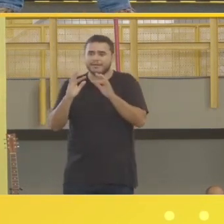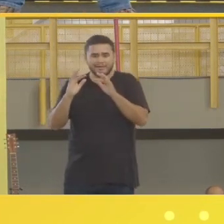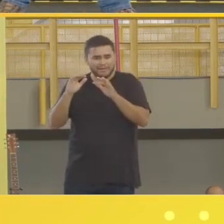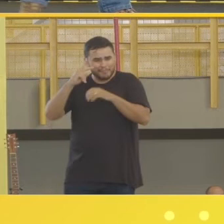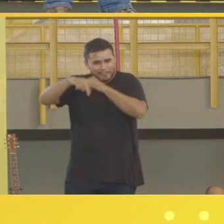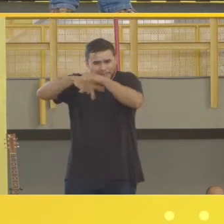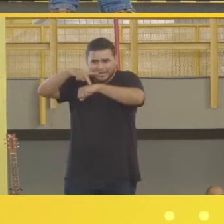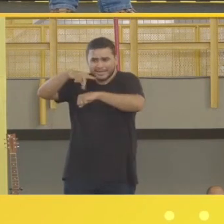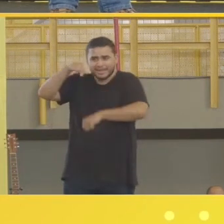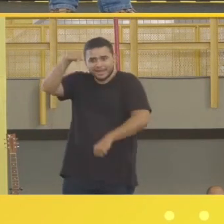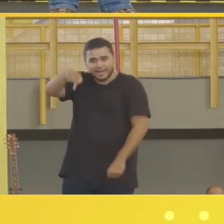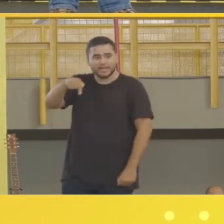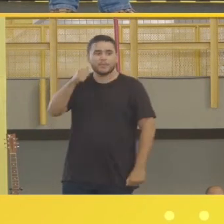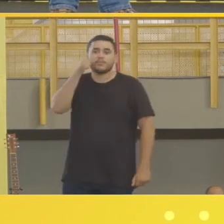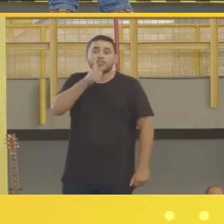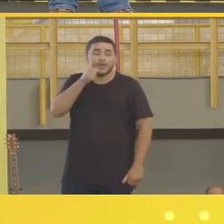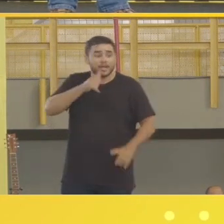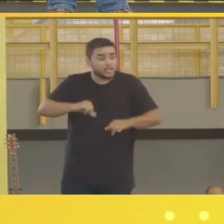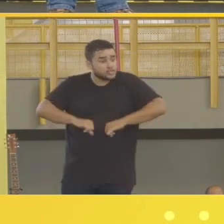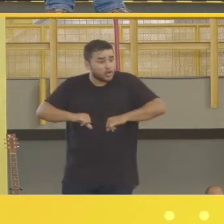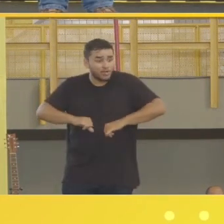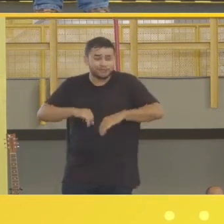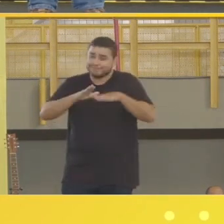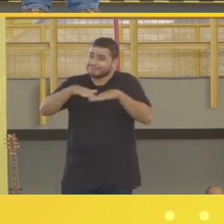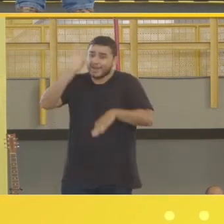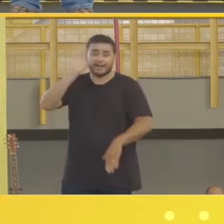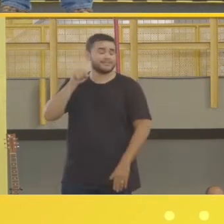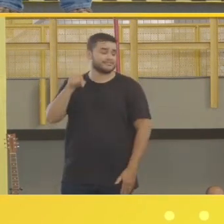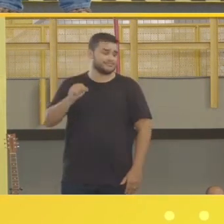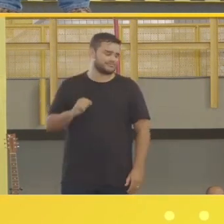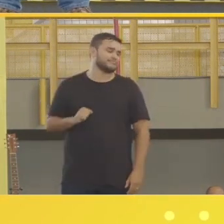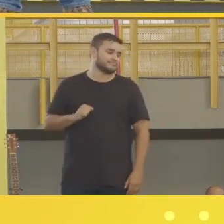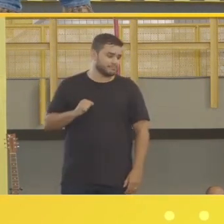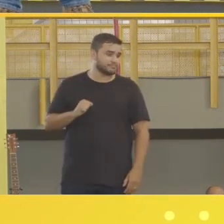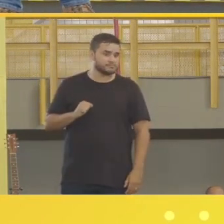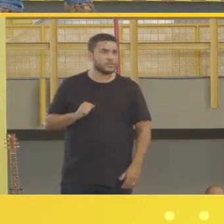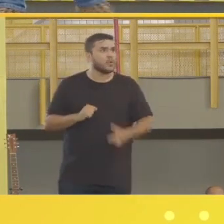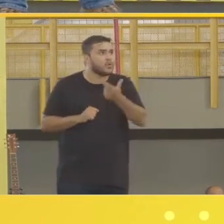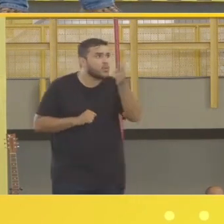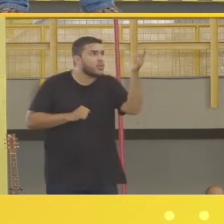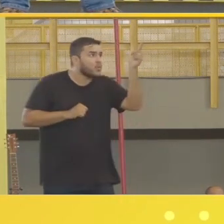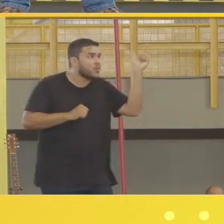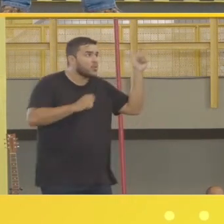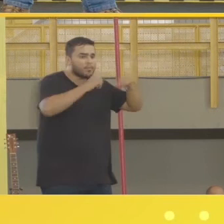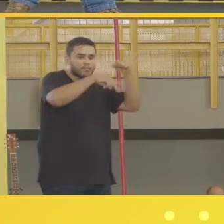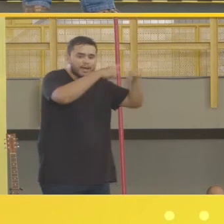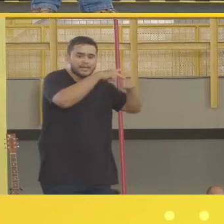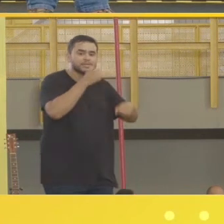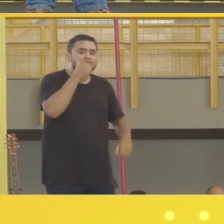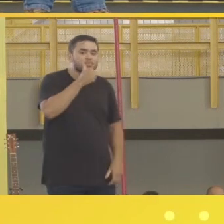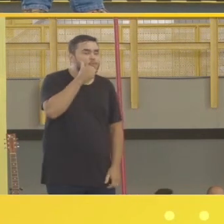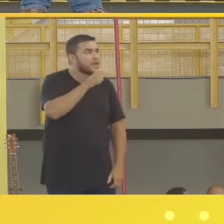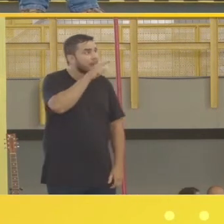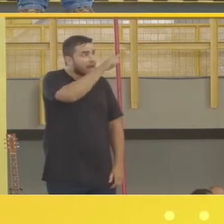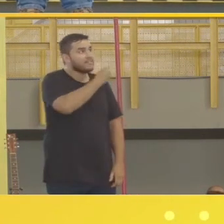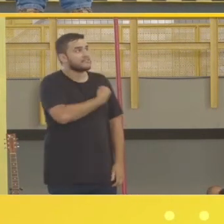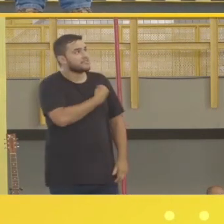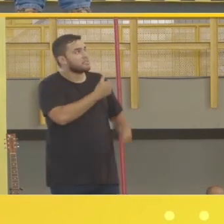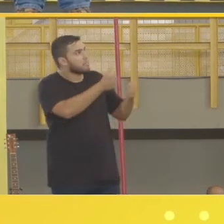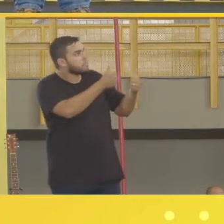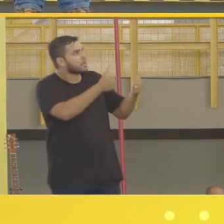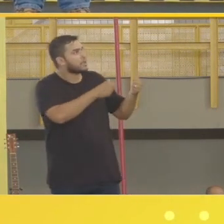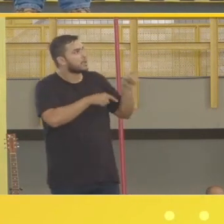do mundo para ser mulher. Poucos países do mundo são tão ruins para ser mulher quanto o